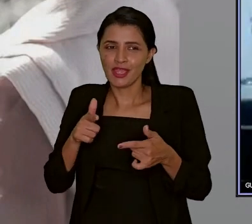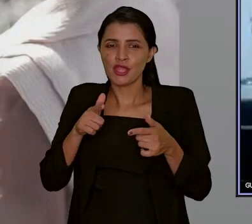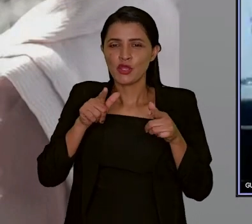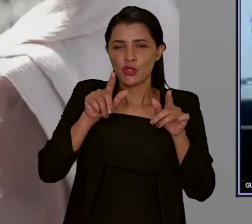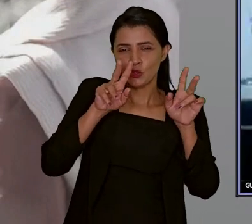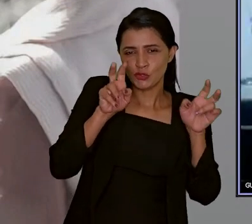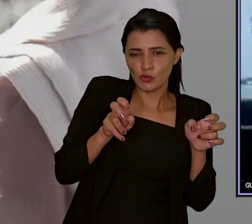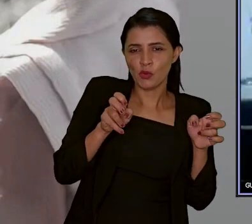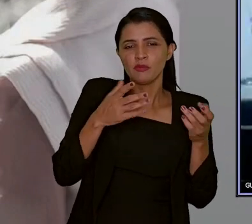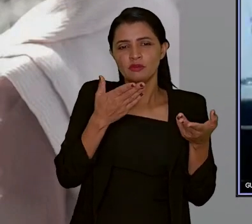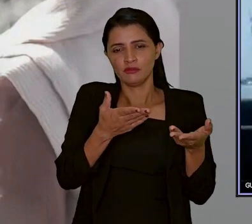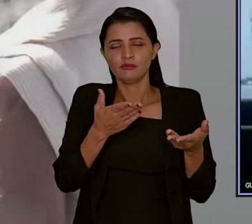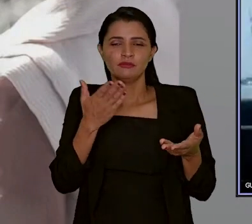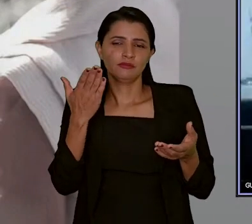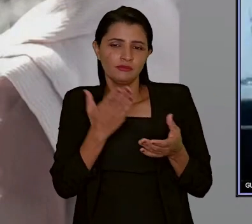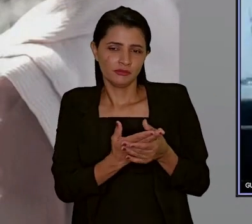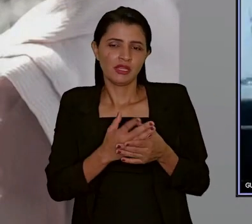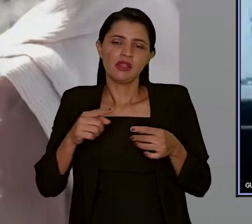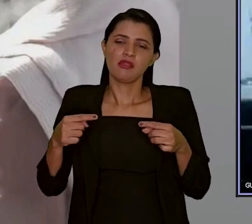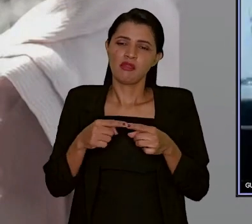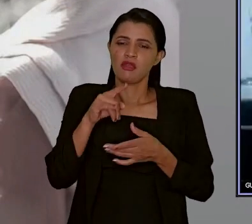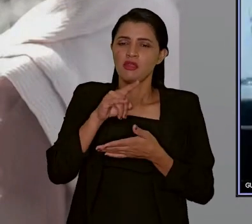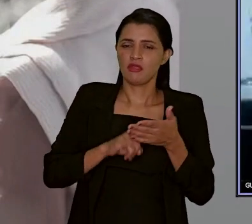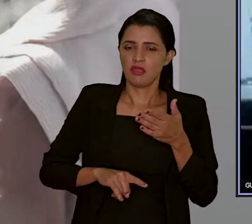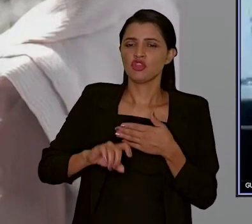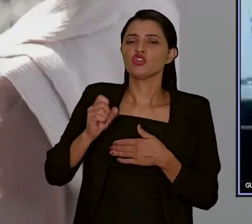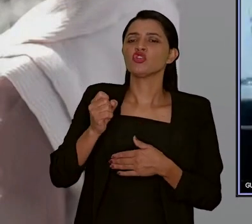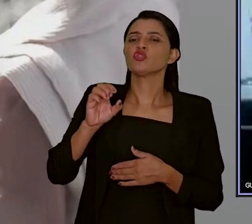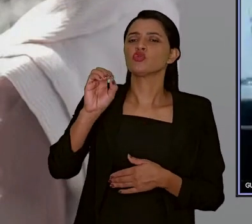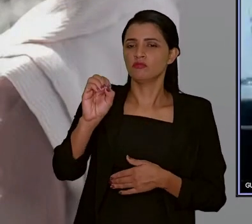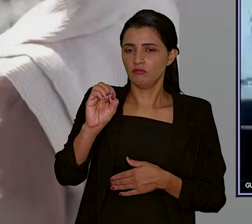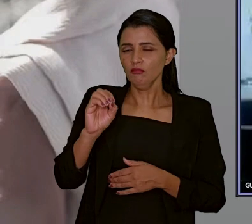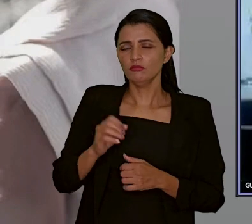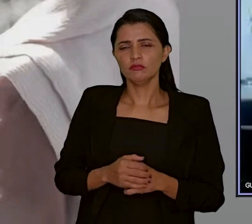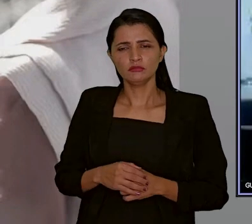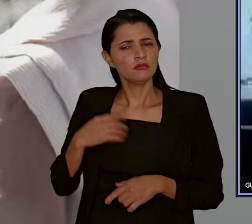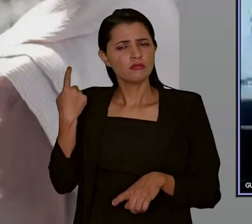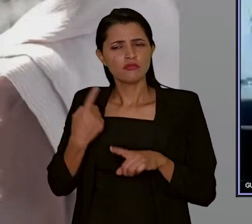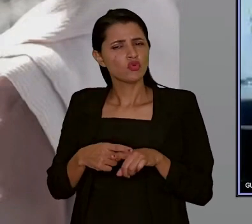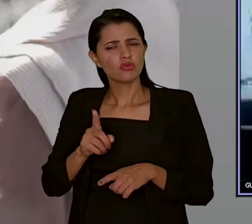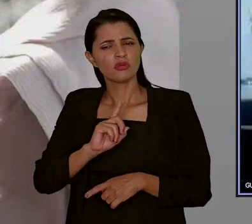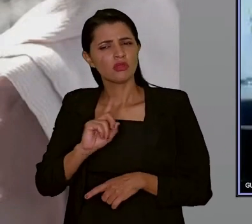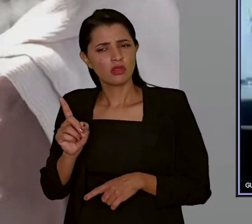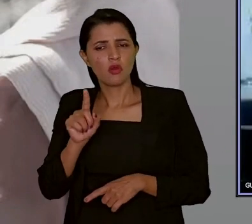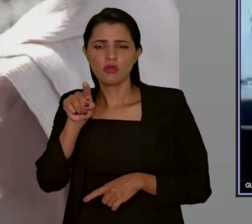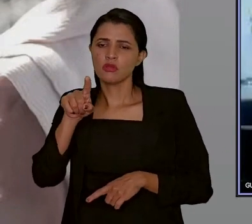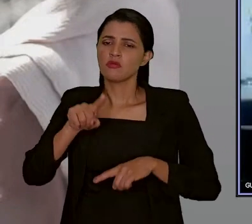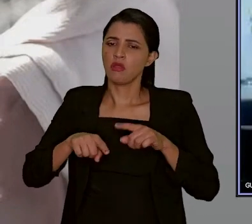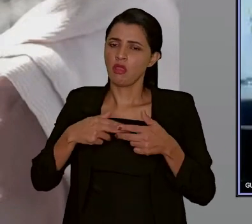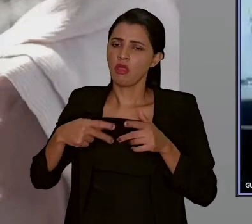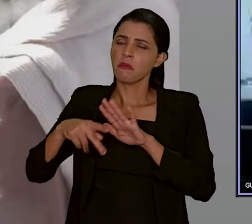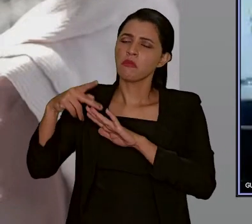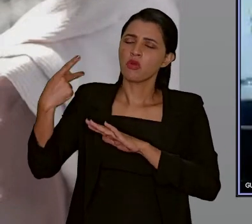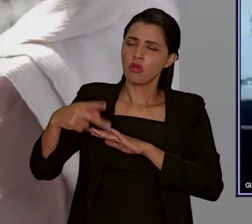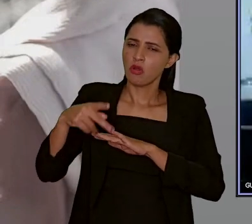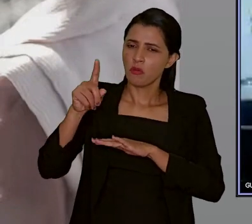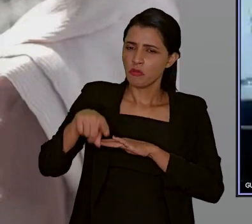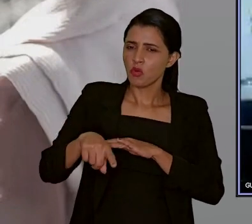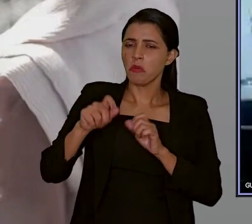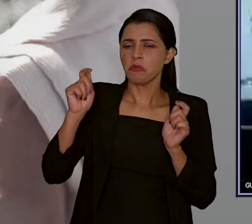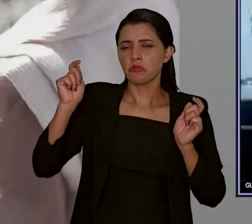ligada à Convenção de 80. E por que não, né? E isso é objeto, obviamente, de uma